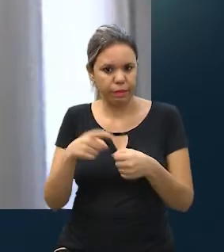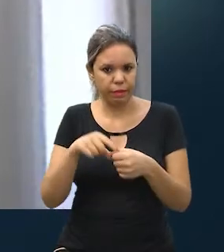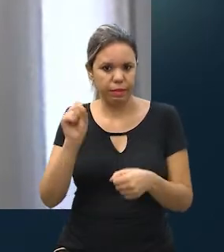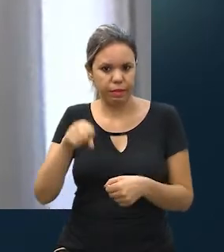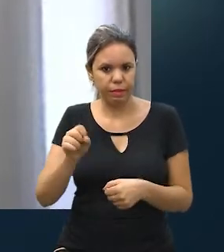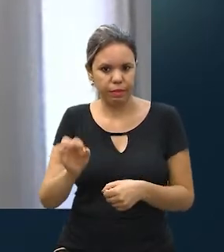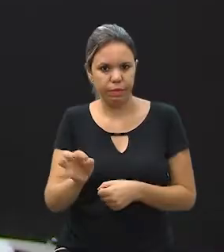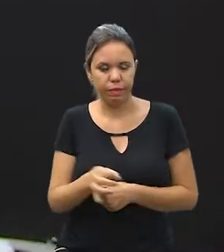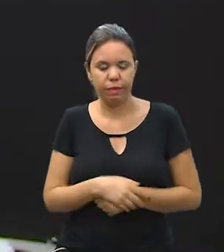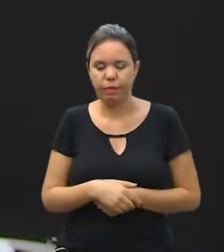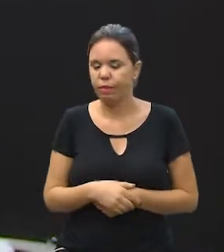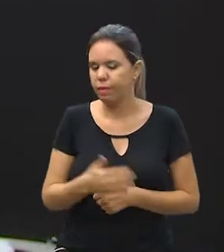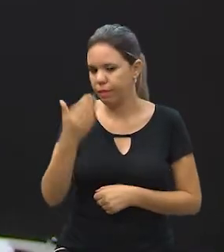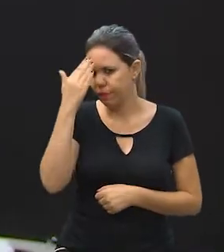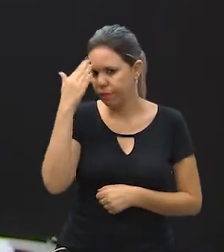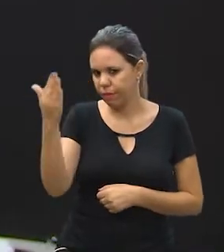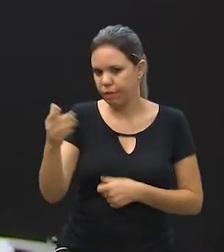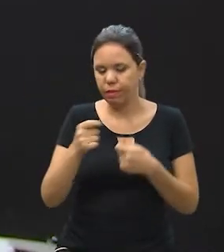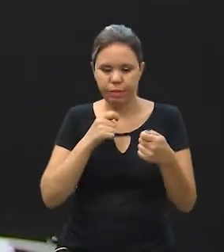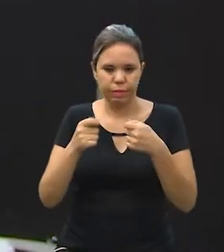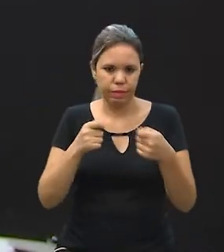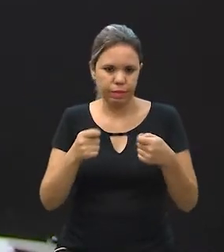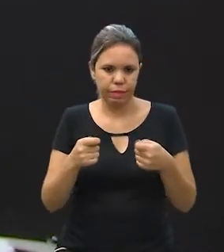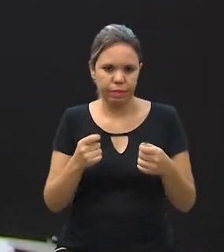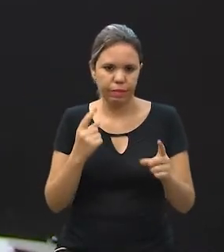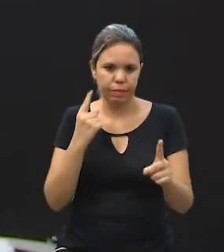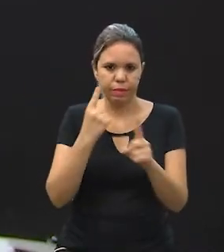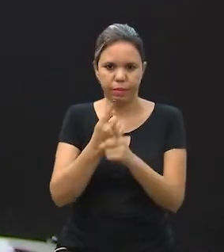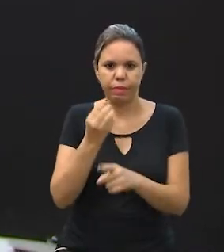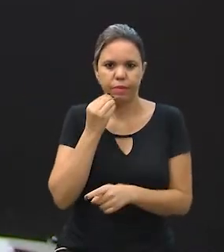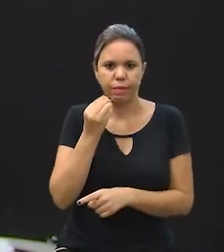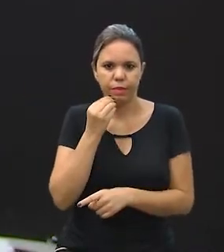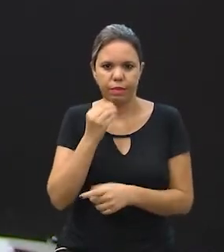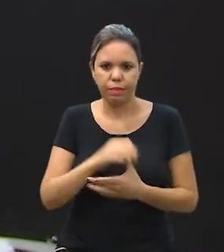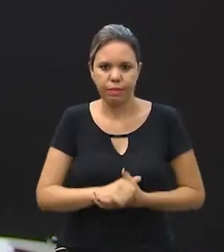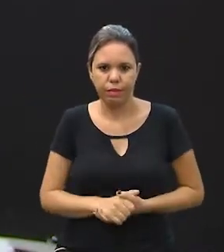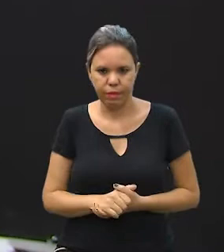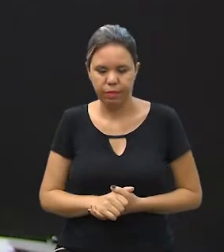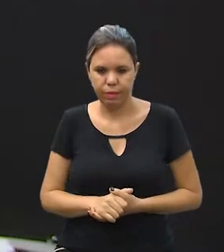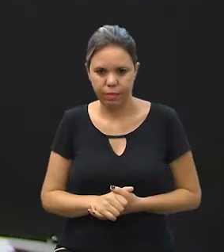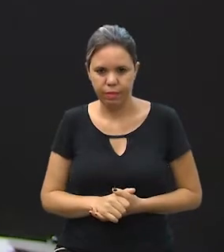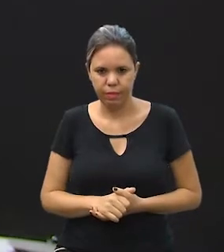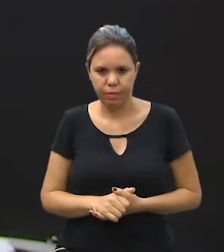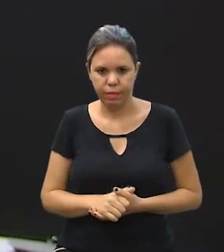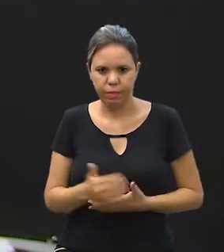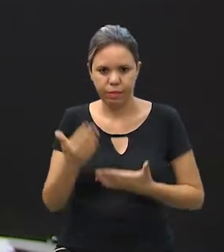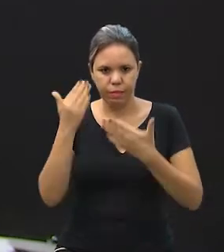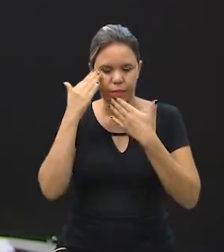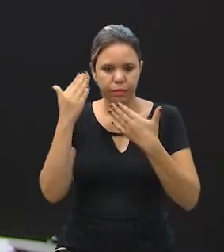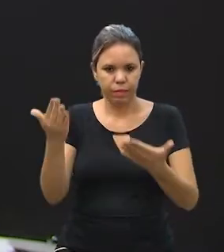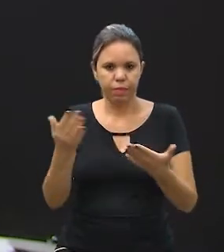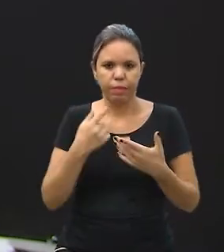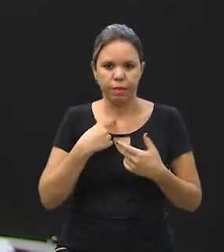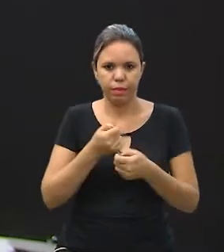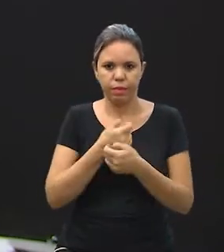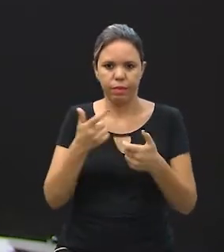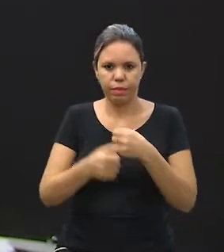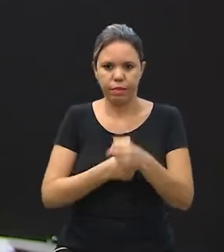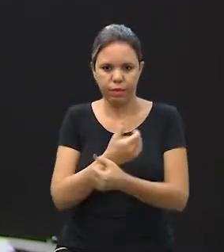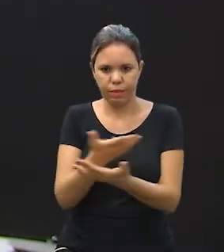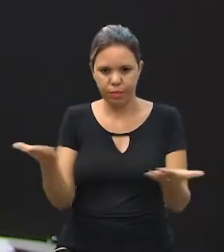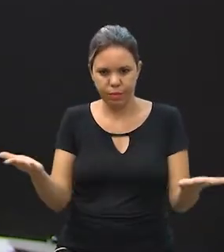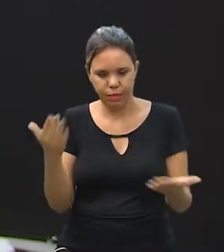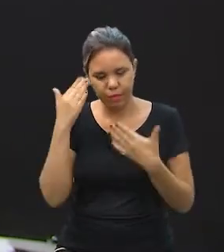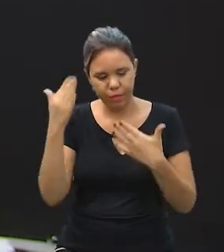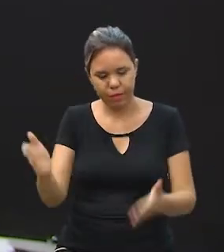com certeza. Obrigada pela entrevista e até uma próxima oportunidade. Eu que agradeço e desejo um bom ano para todo